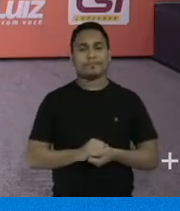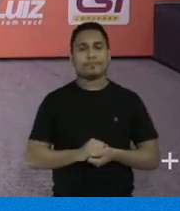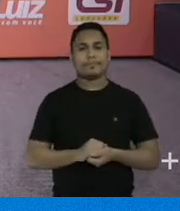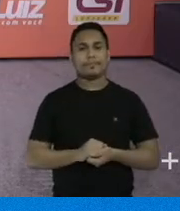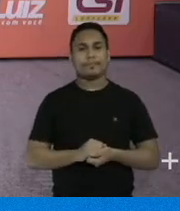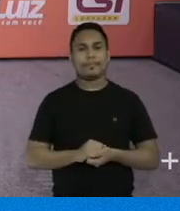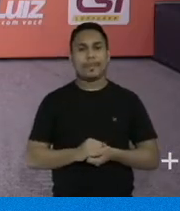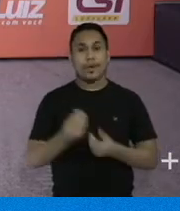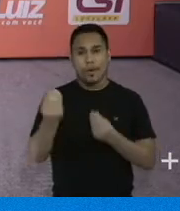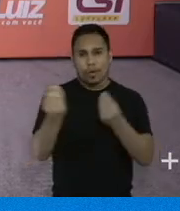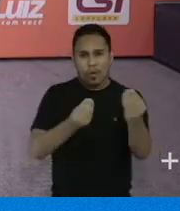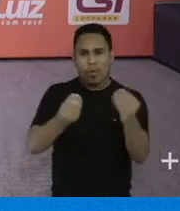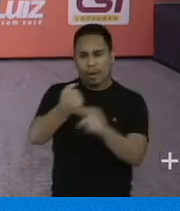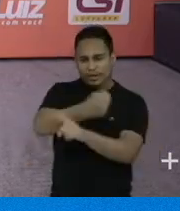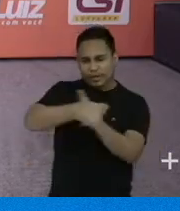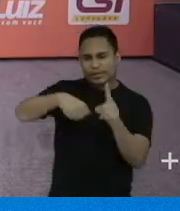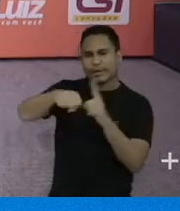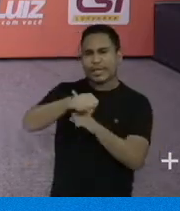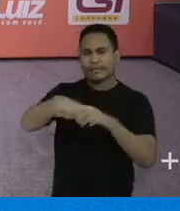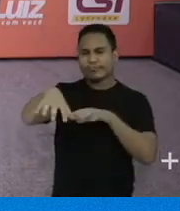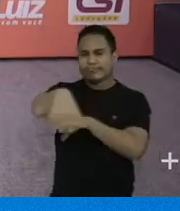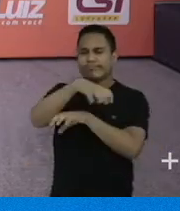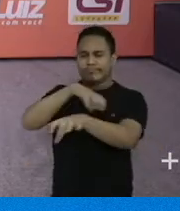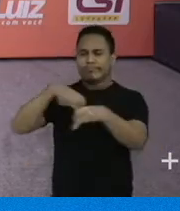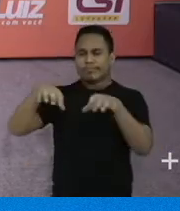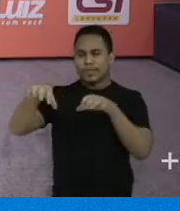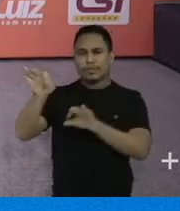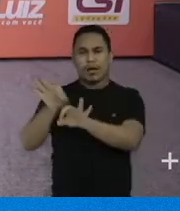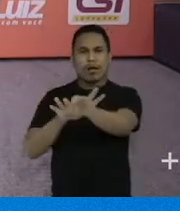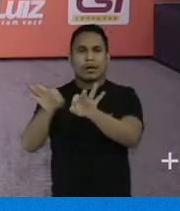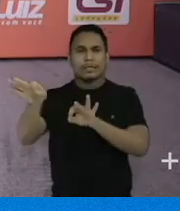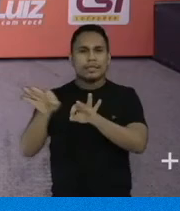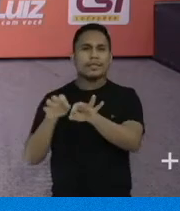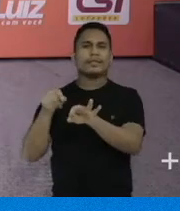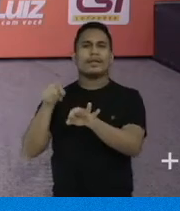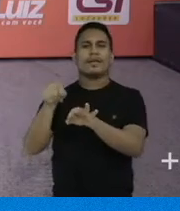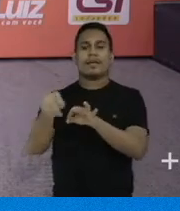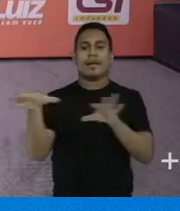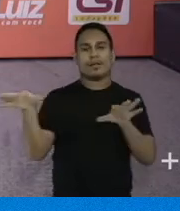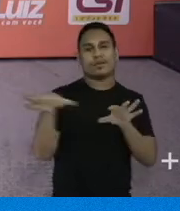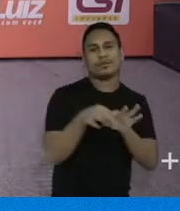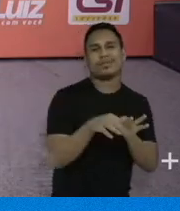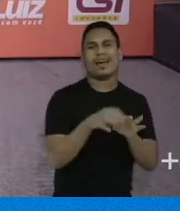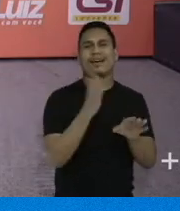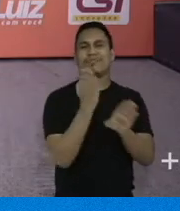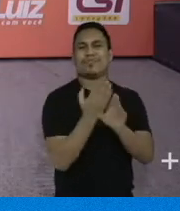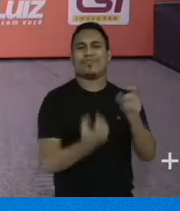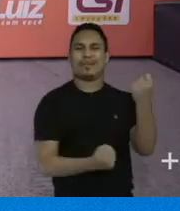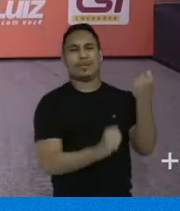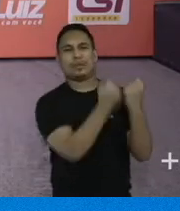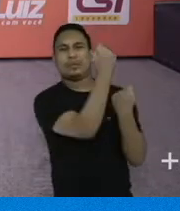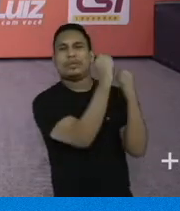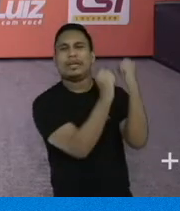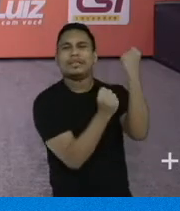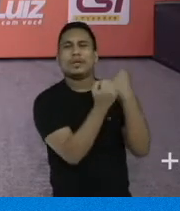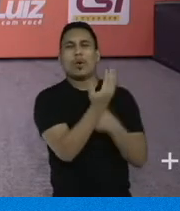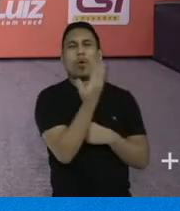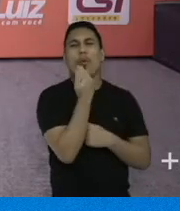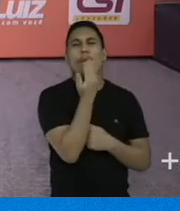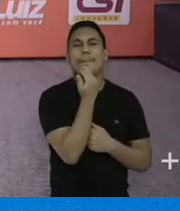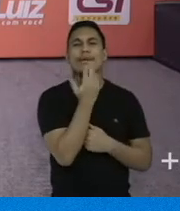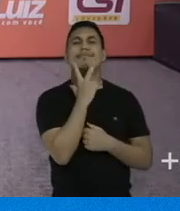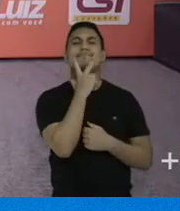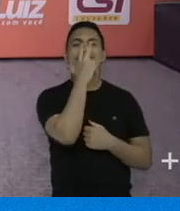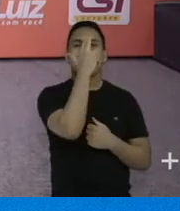das sociedades associadas a essa industrialização, a comida passou a ser elaborada